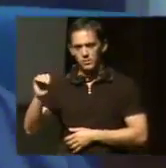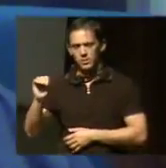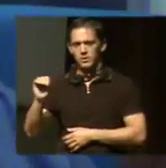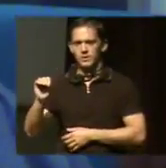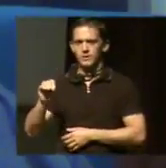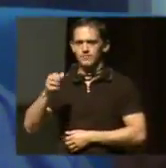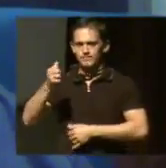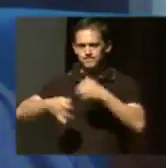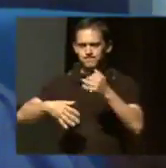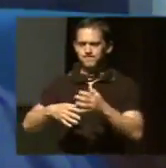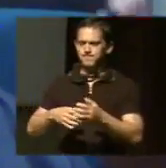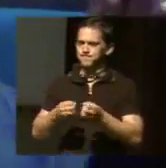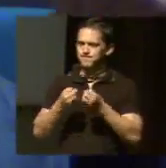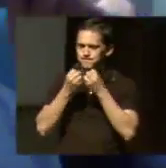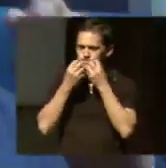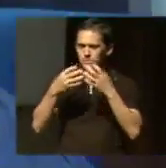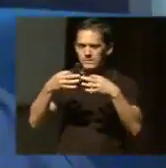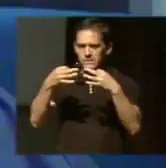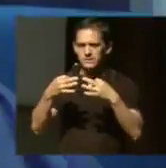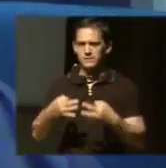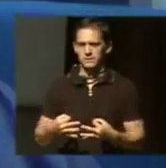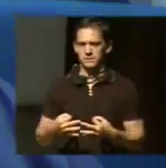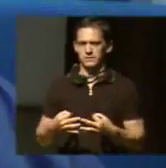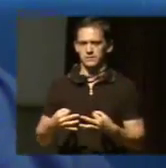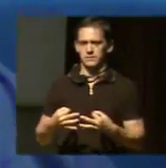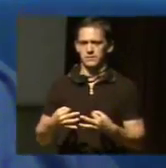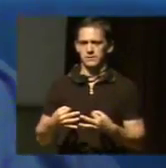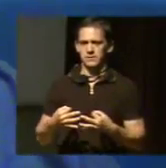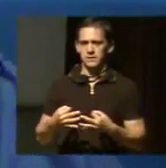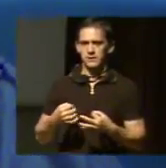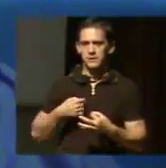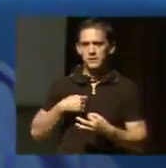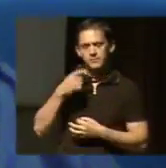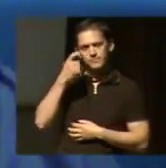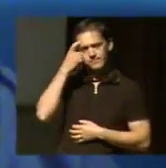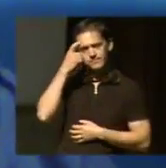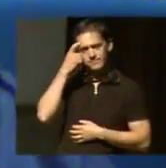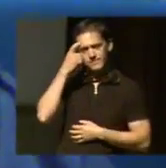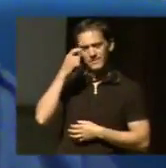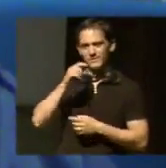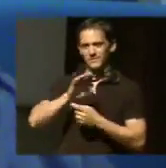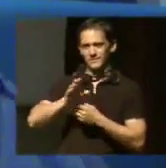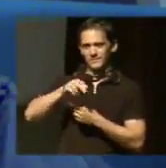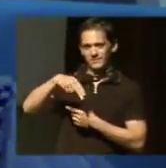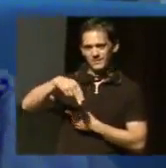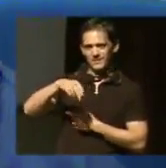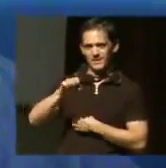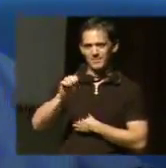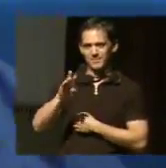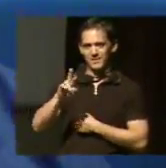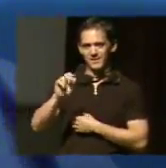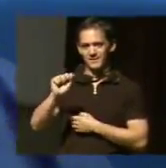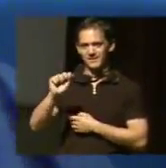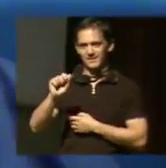atenção, me deixe o spoiler do filme Nebraska. Obrigada.